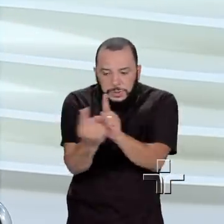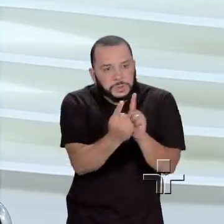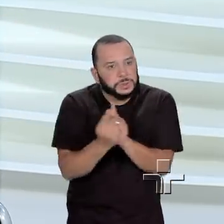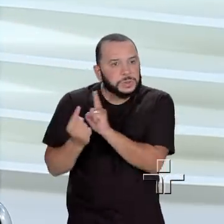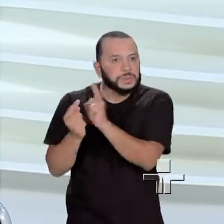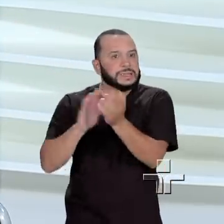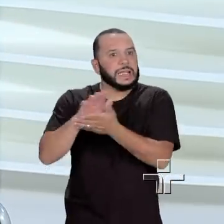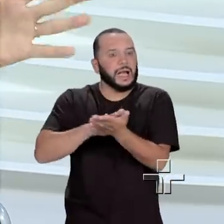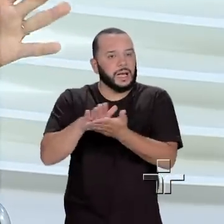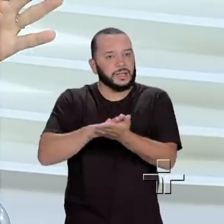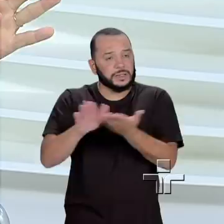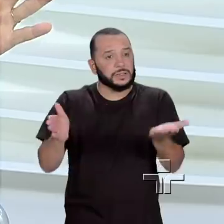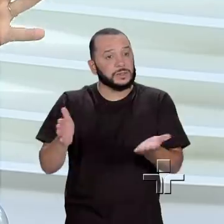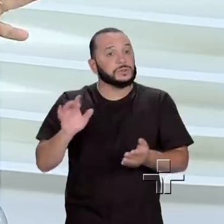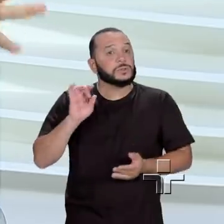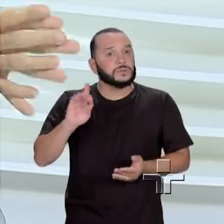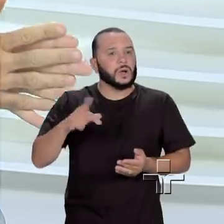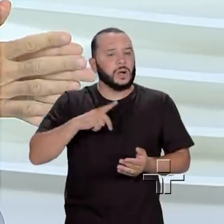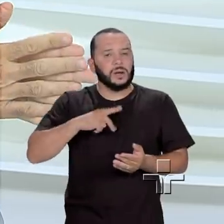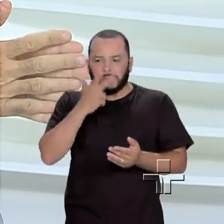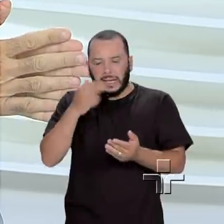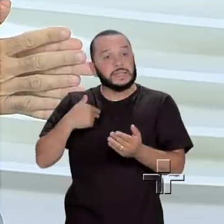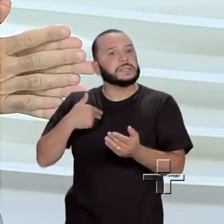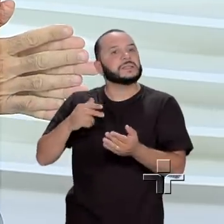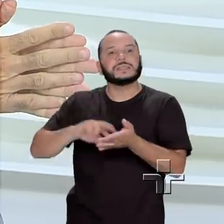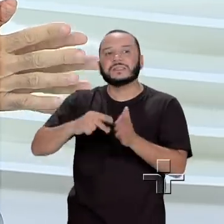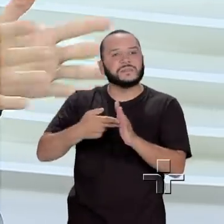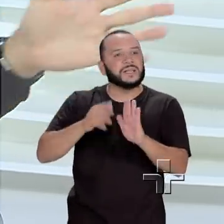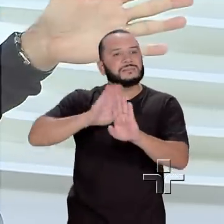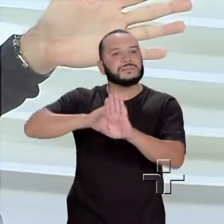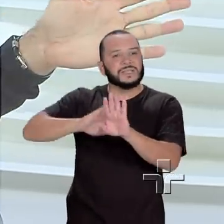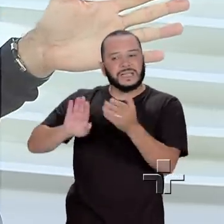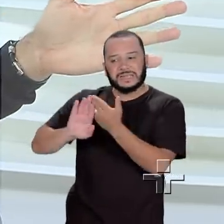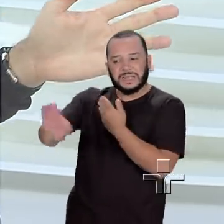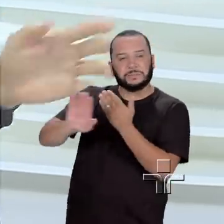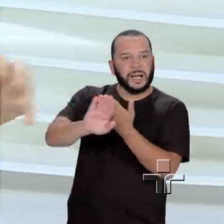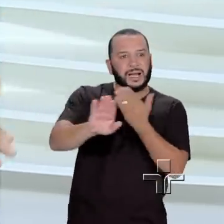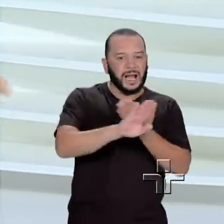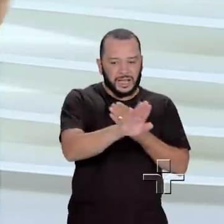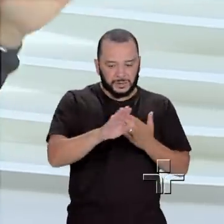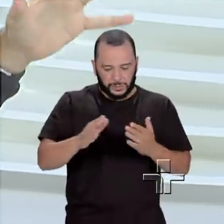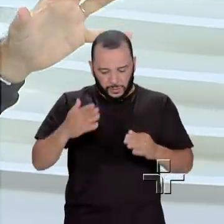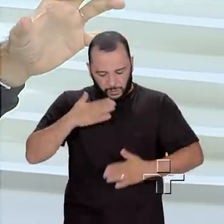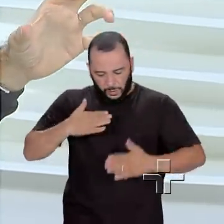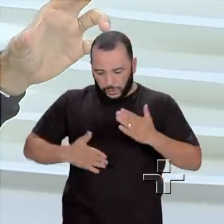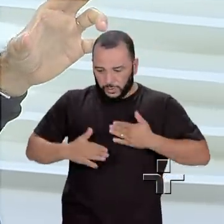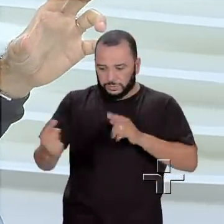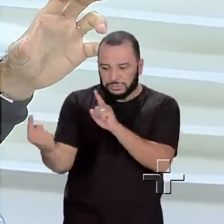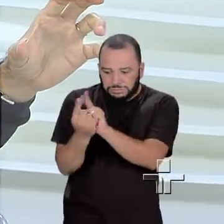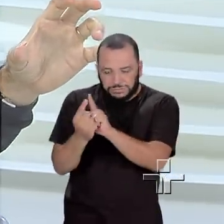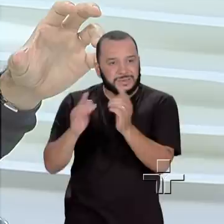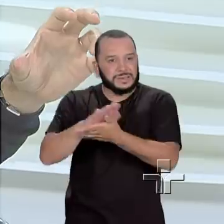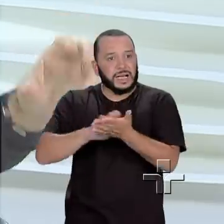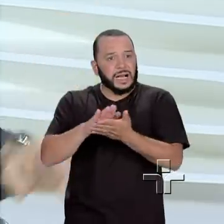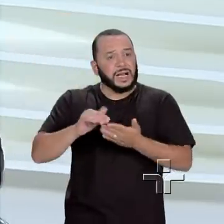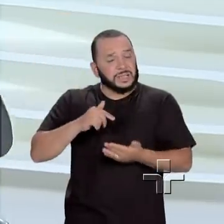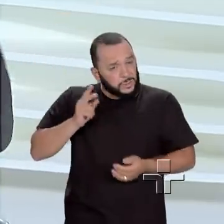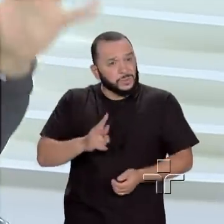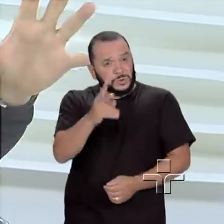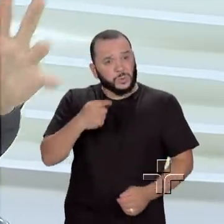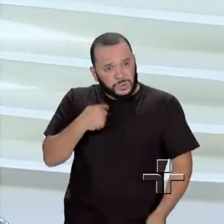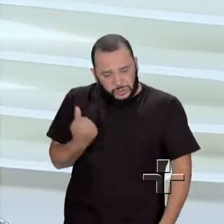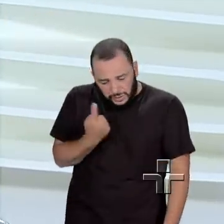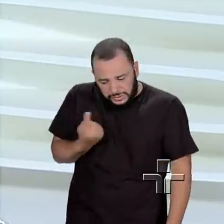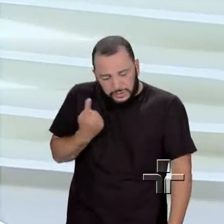recomendação, que os mantém cada vez mais isolados. Mas para quem era conectado, ou tinha um mínimo potencial de se conectar,